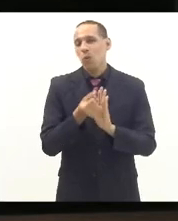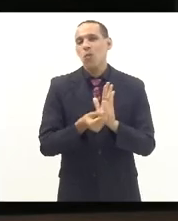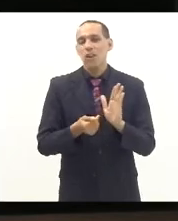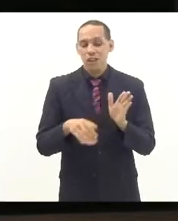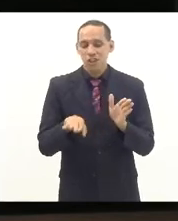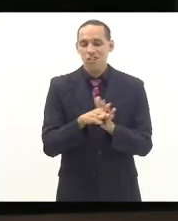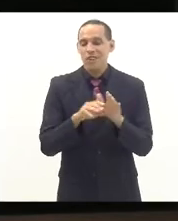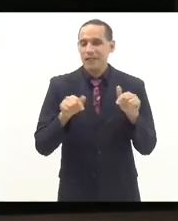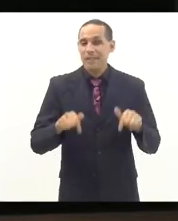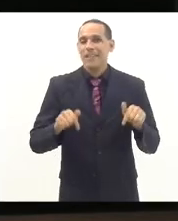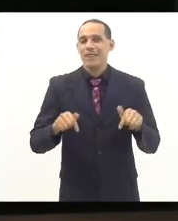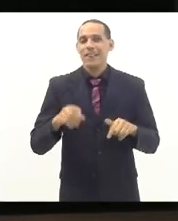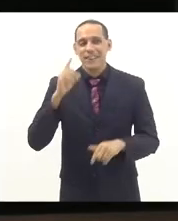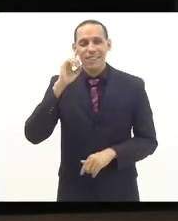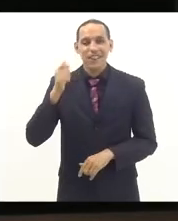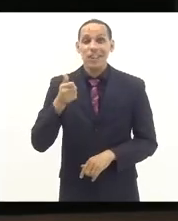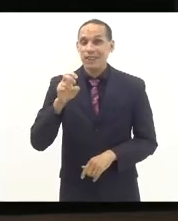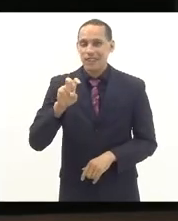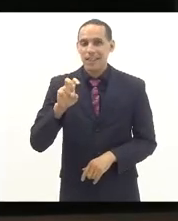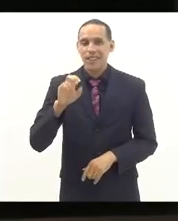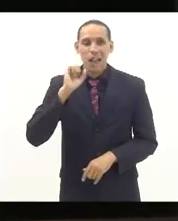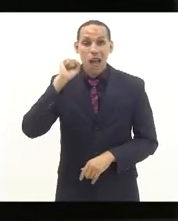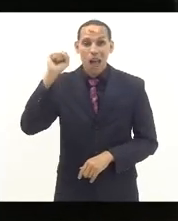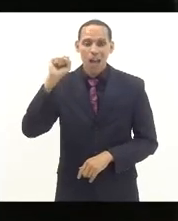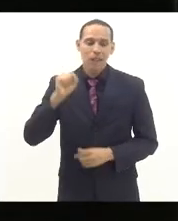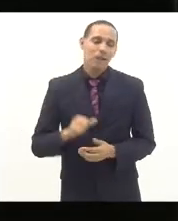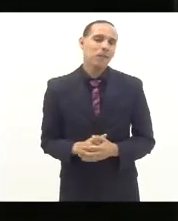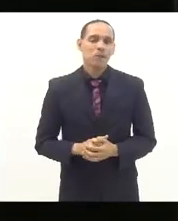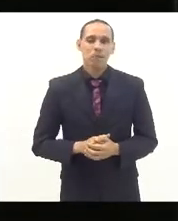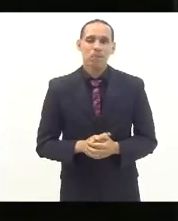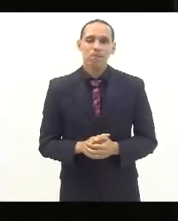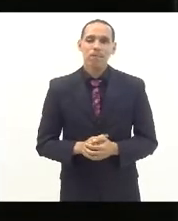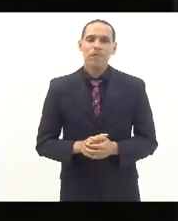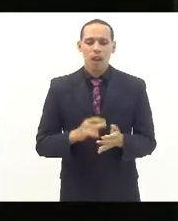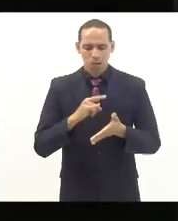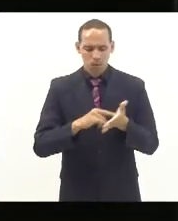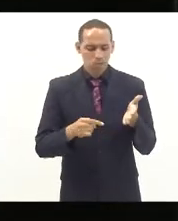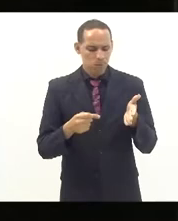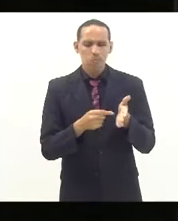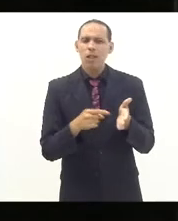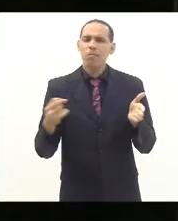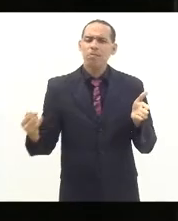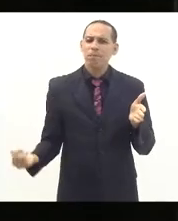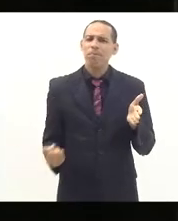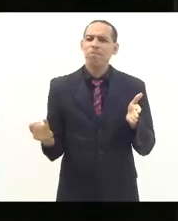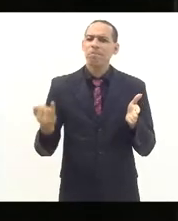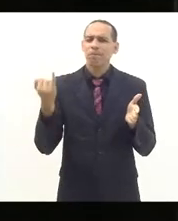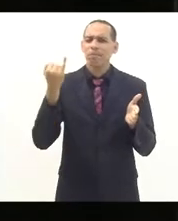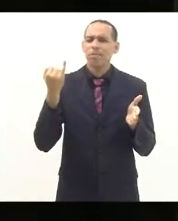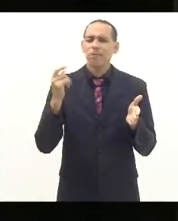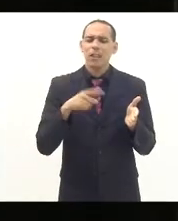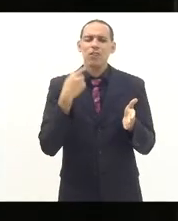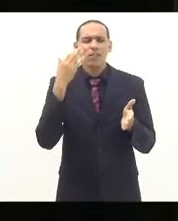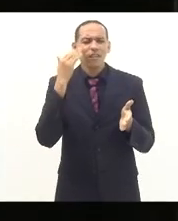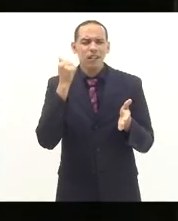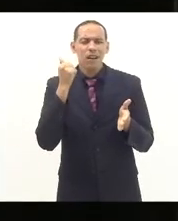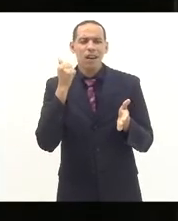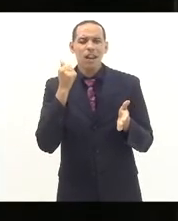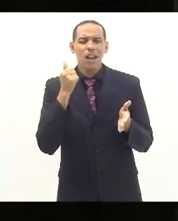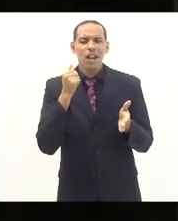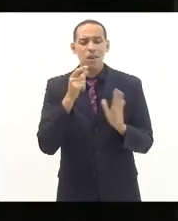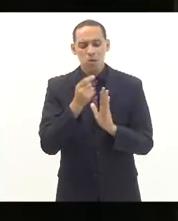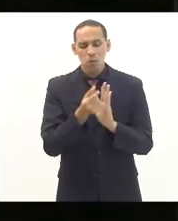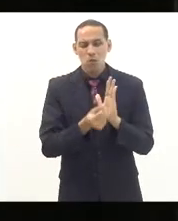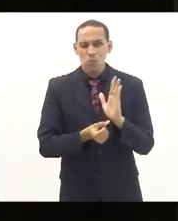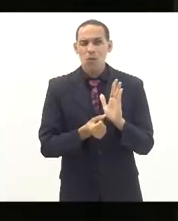chegou essa casa no dia quinze de abril e já um documento importante embora a gente saiba que o